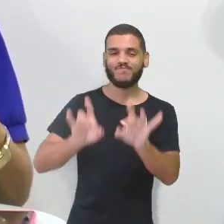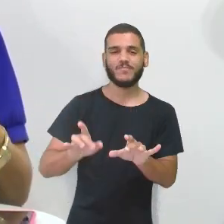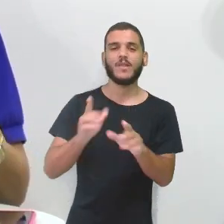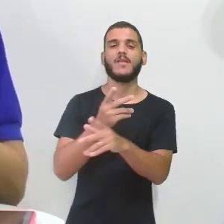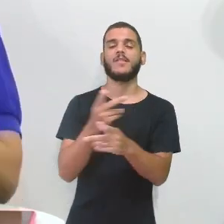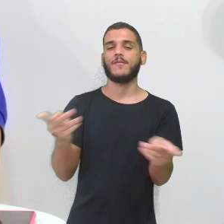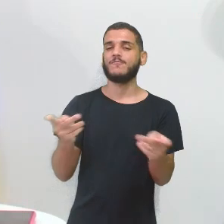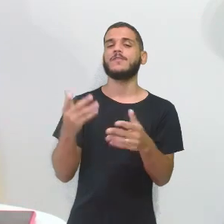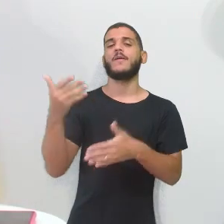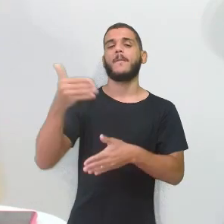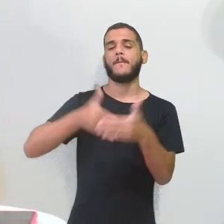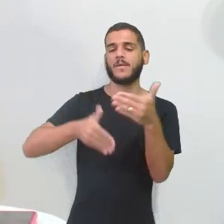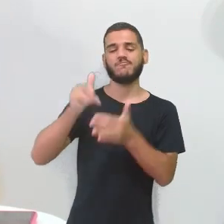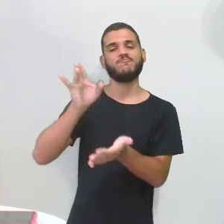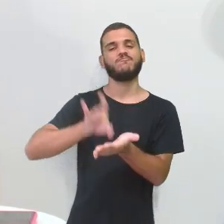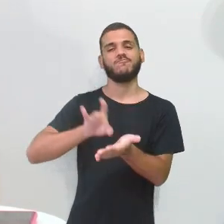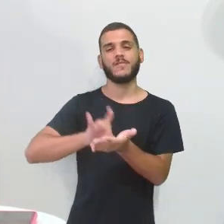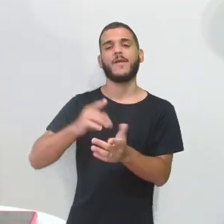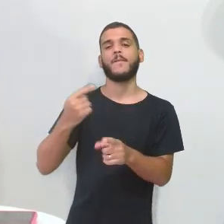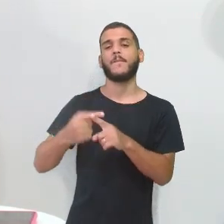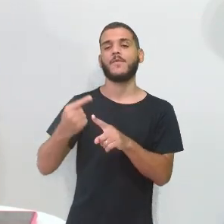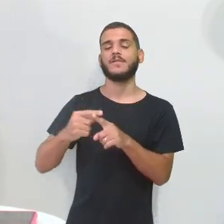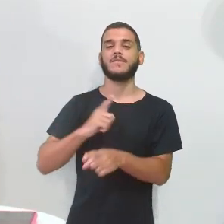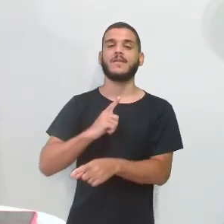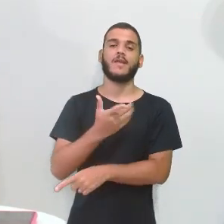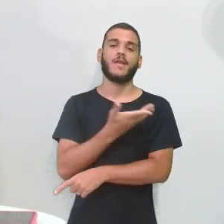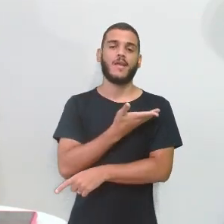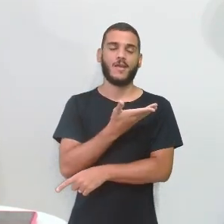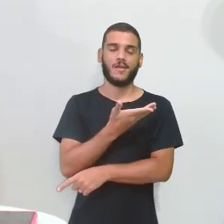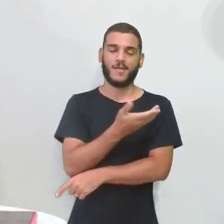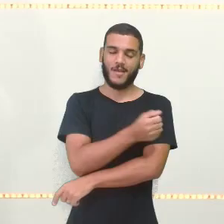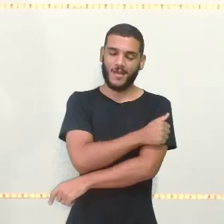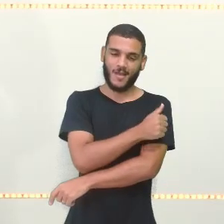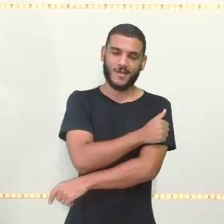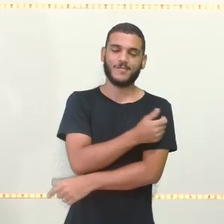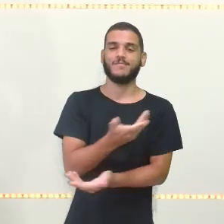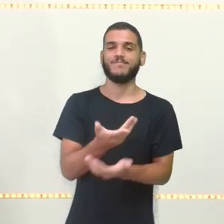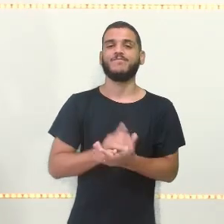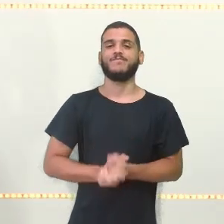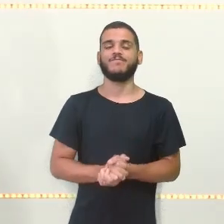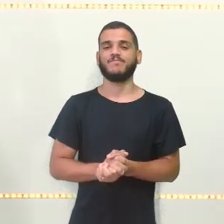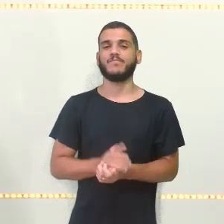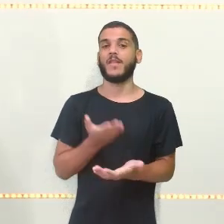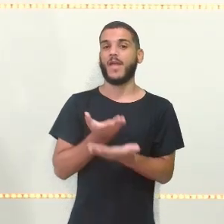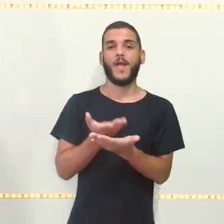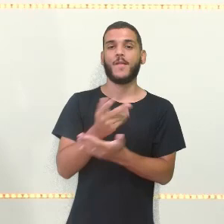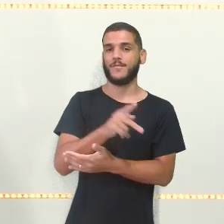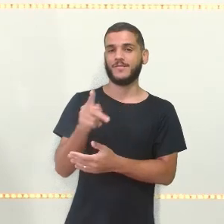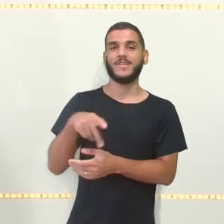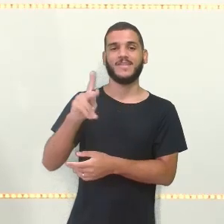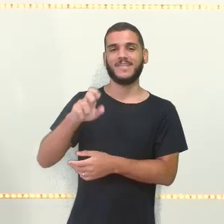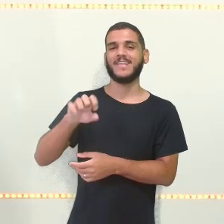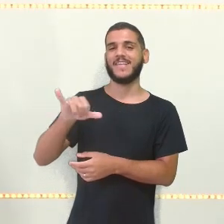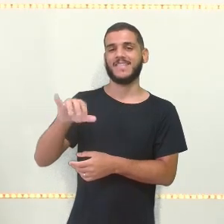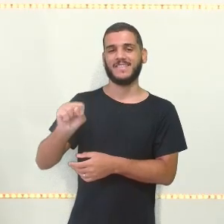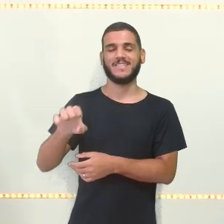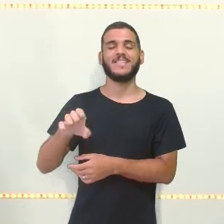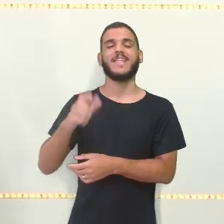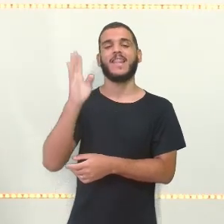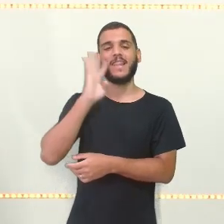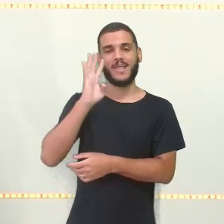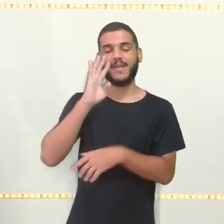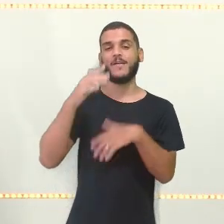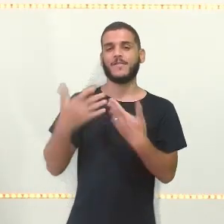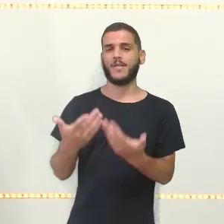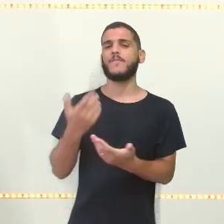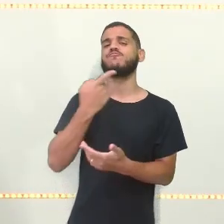fica aí participando da aula da professora Keise, que tá muito legal. Isso mesmo, gente. Vamos lá, Lázaro. Quero lá, hein,